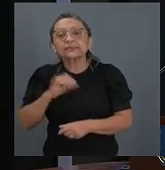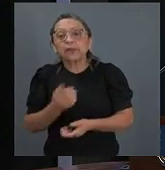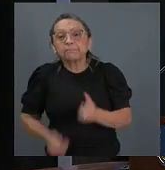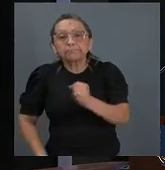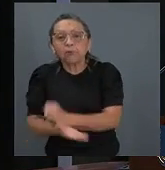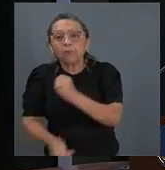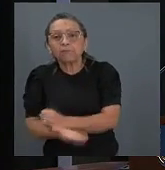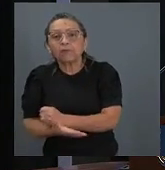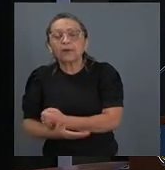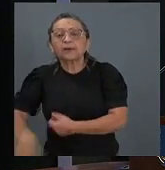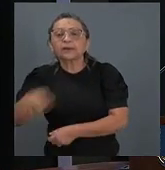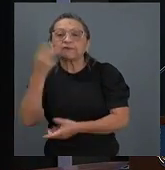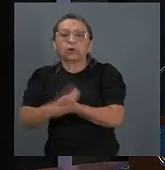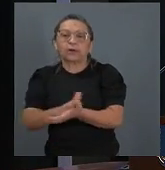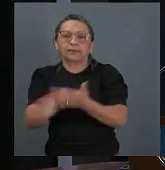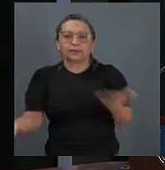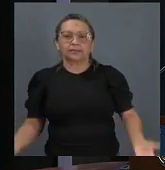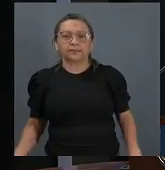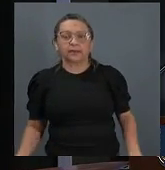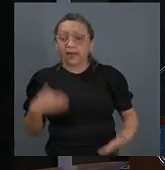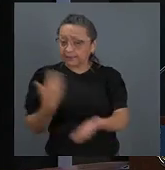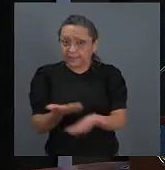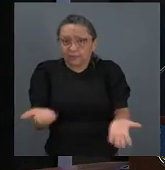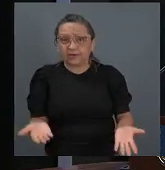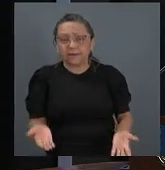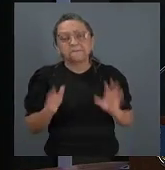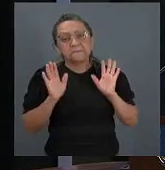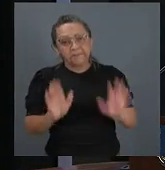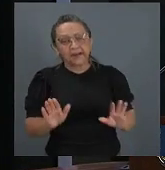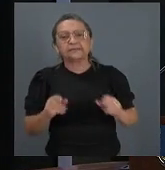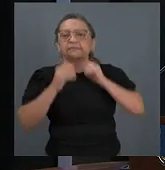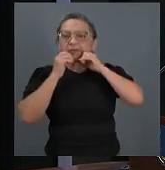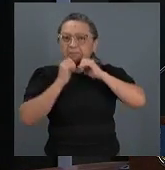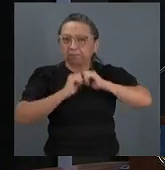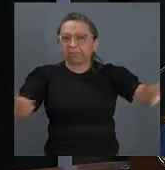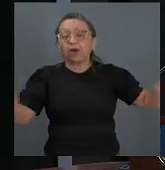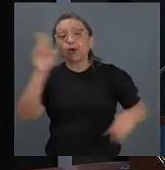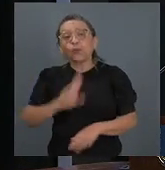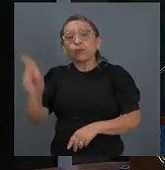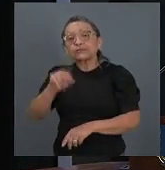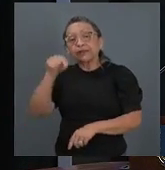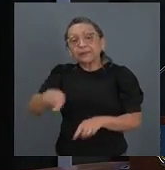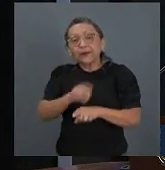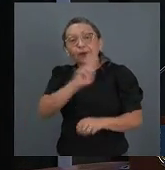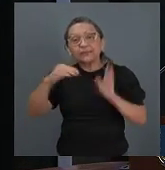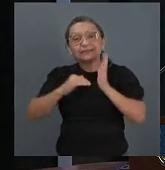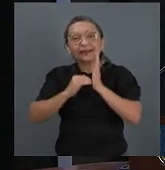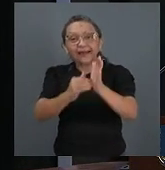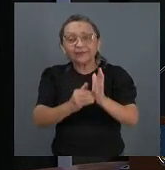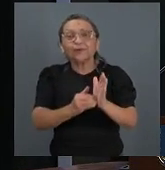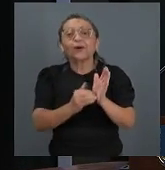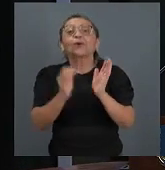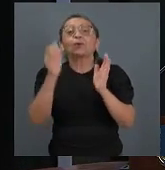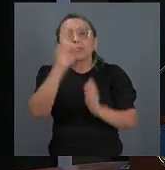isso ficou por isso mesmo. Até agora. Mas fizeram o escarcéu, usaram até o Senado Federal, a advocacia